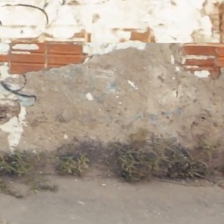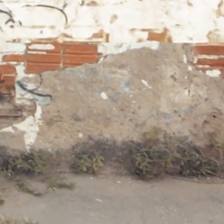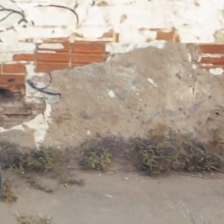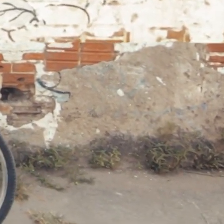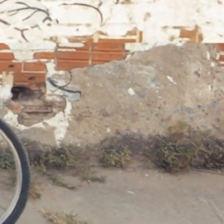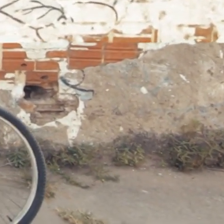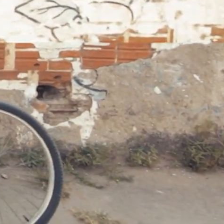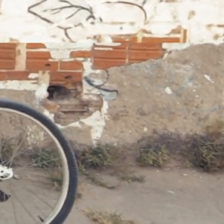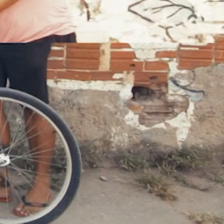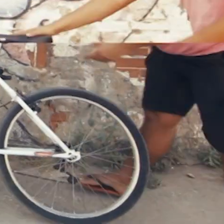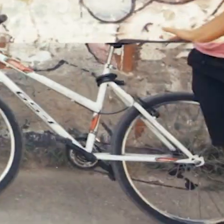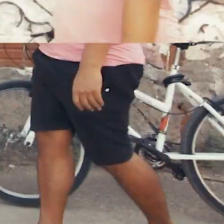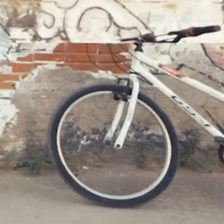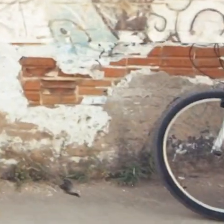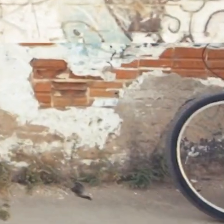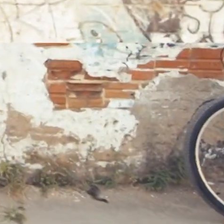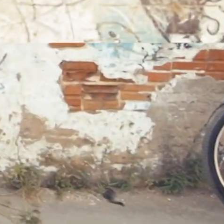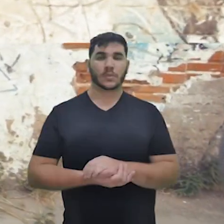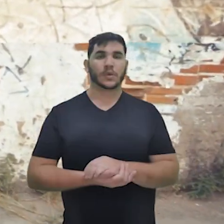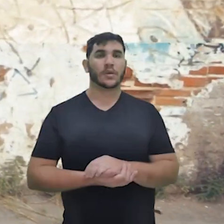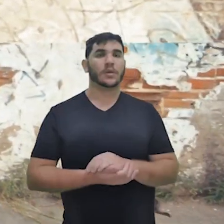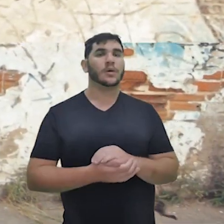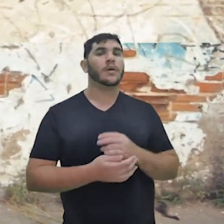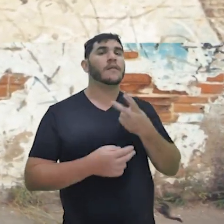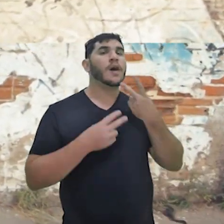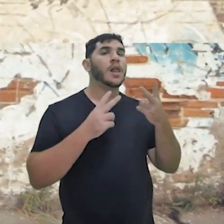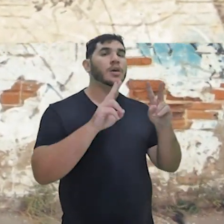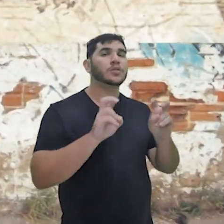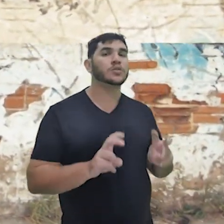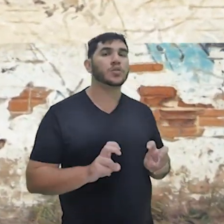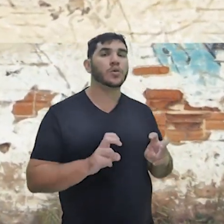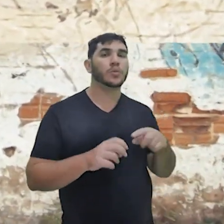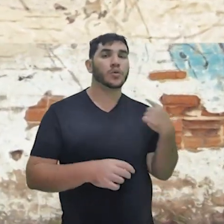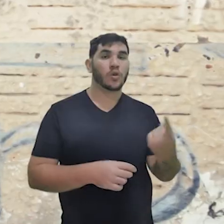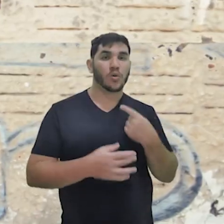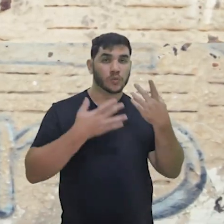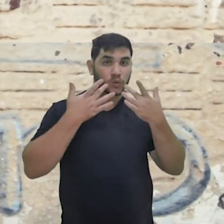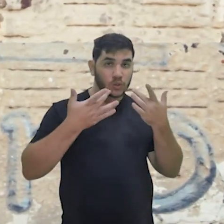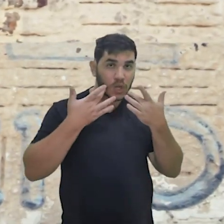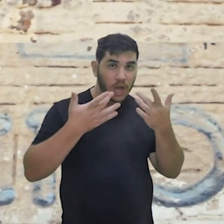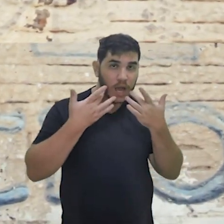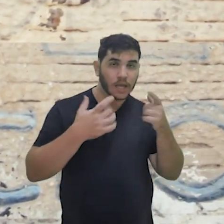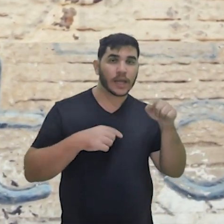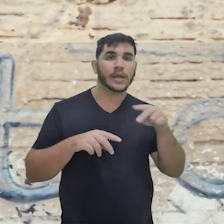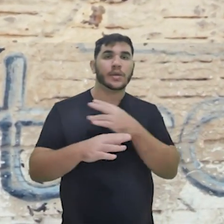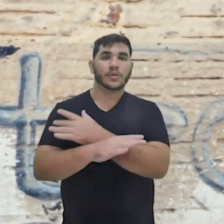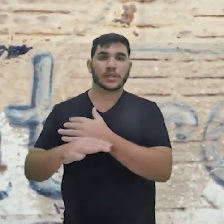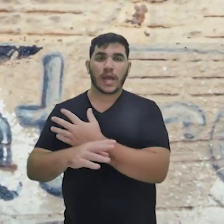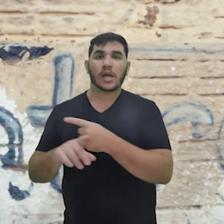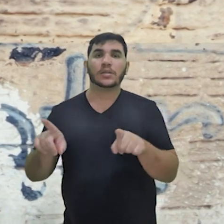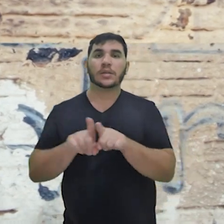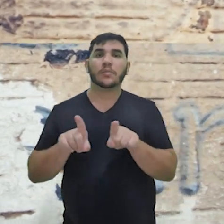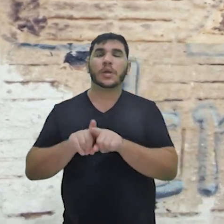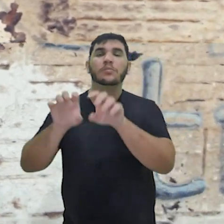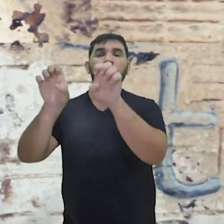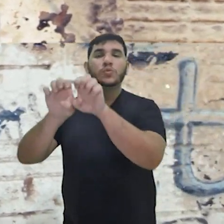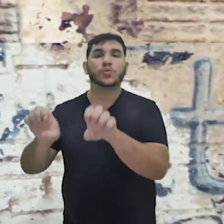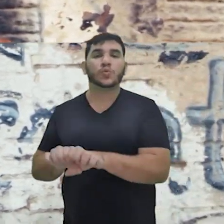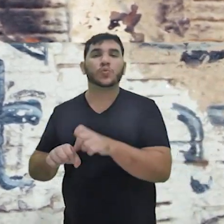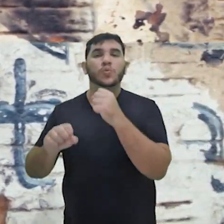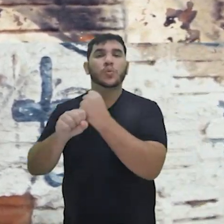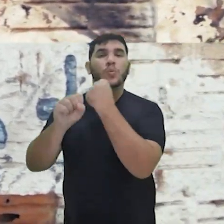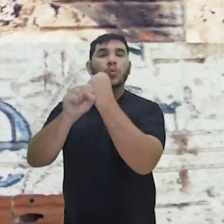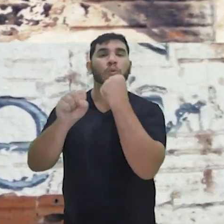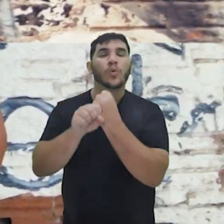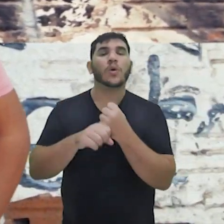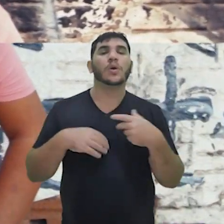gasta, vários grafites e escrito Nós de Teatro. Falar sobre Nós de Teatro também é falar sobre cidade, né? E a cidade, as construções das cidades e quais são as cidades